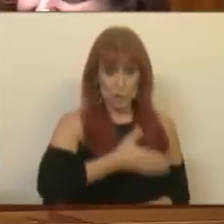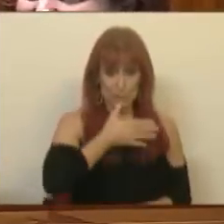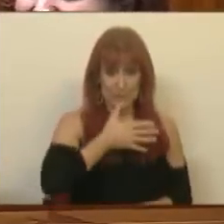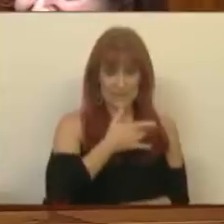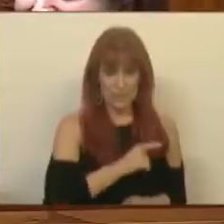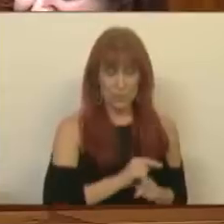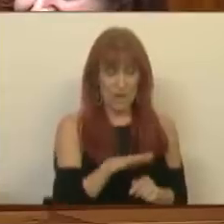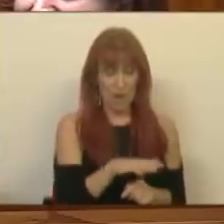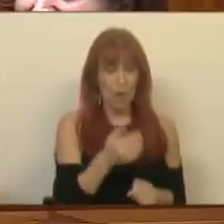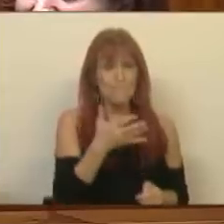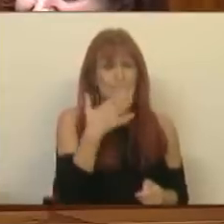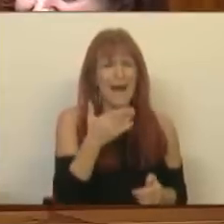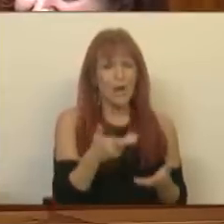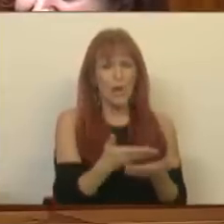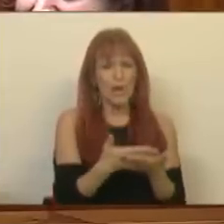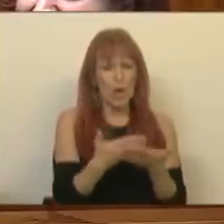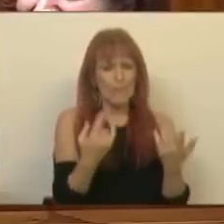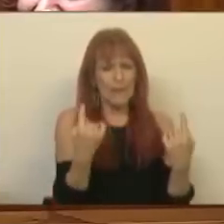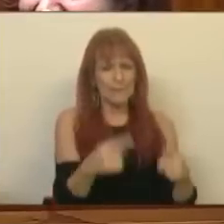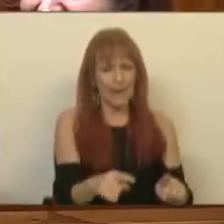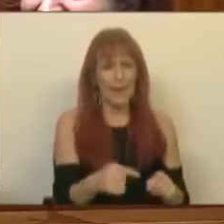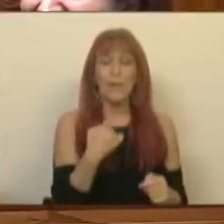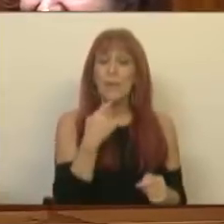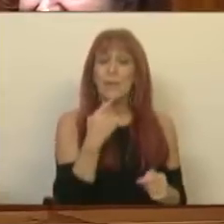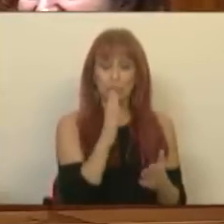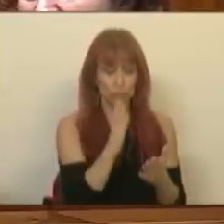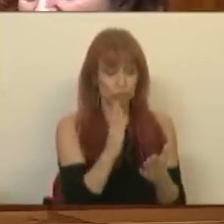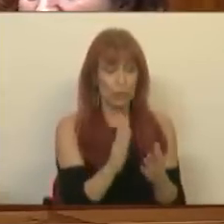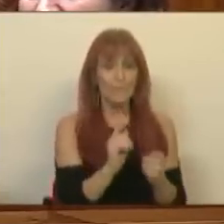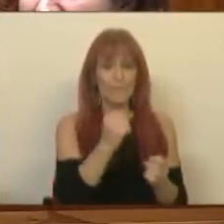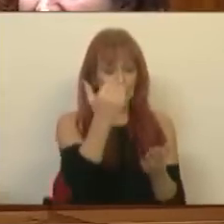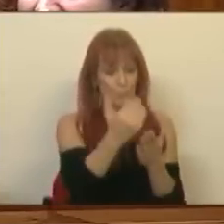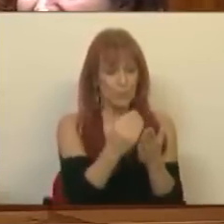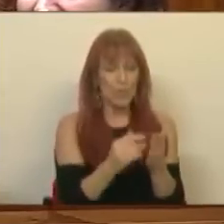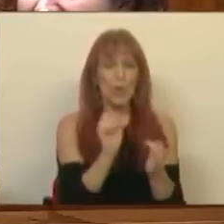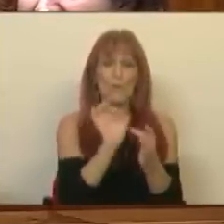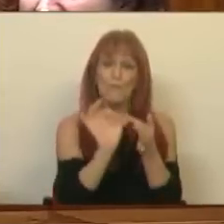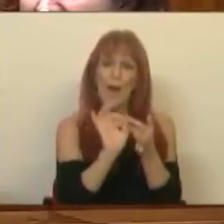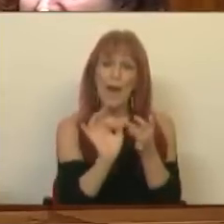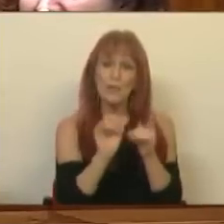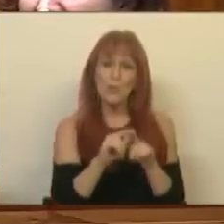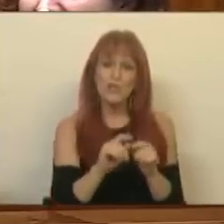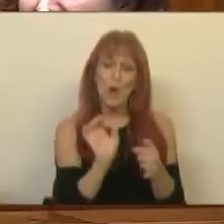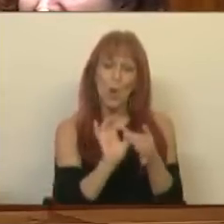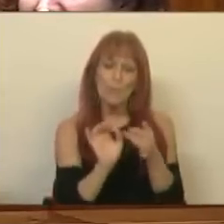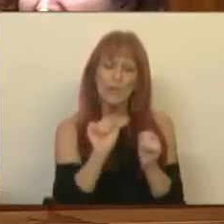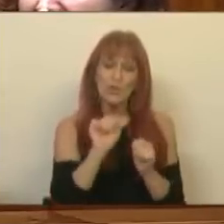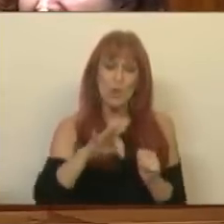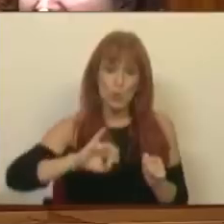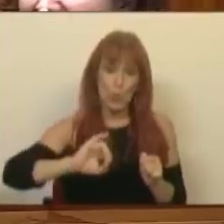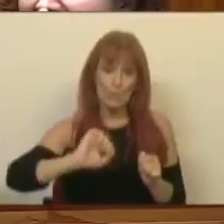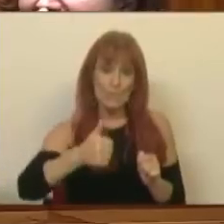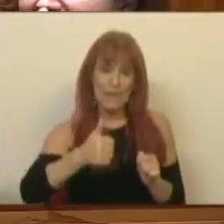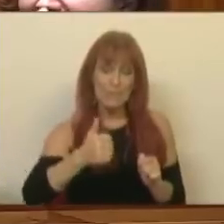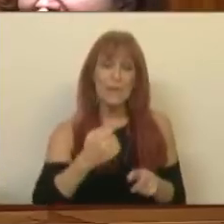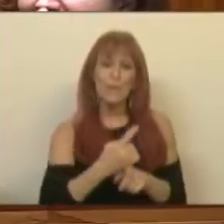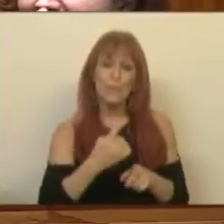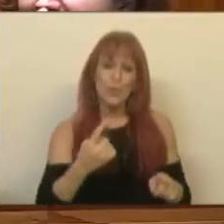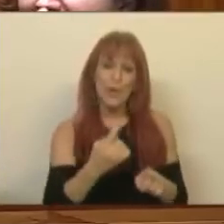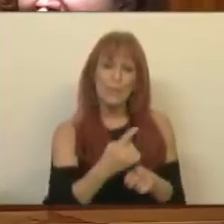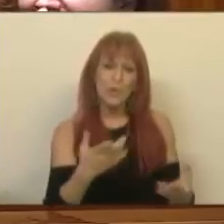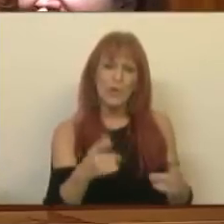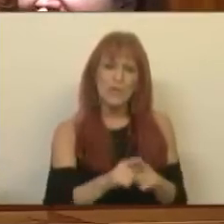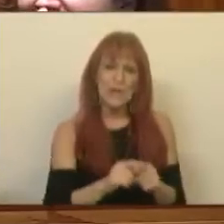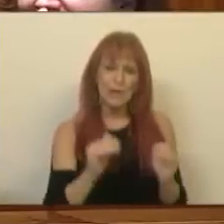do cenário magroeconômico e tão identificados Quais são os fatores as componentes do PIB que justificam